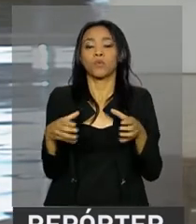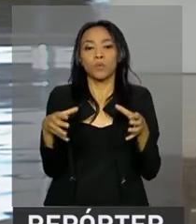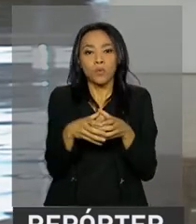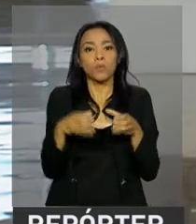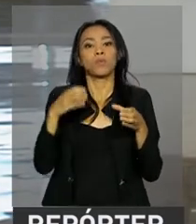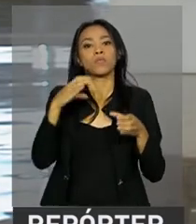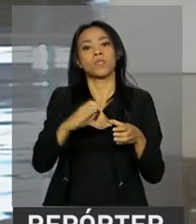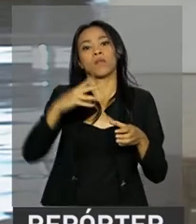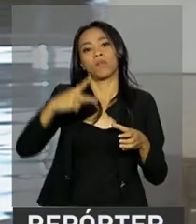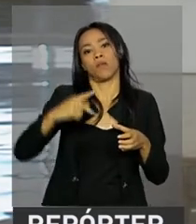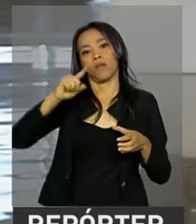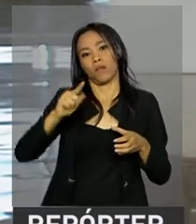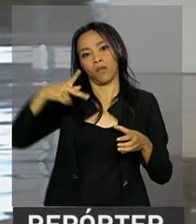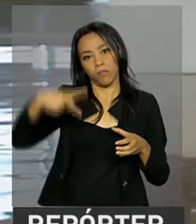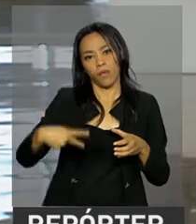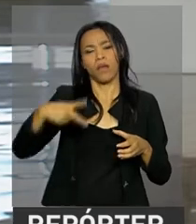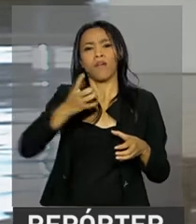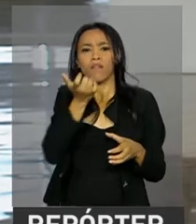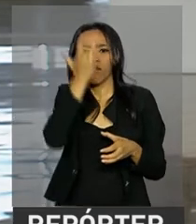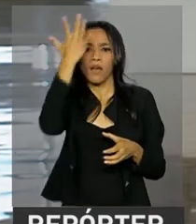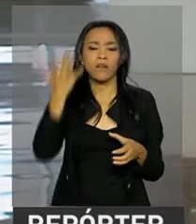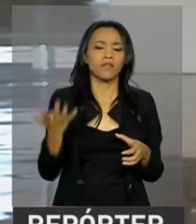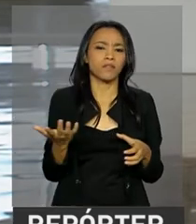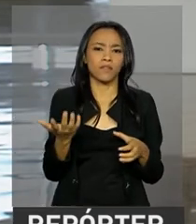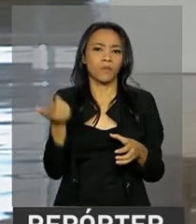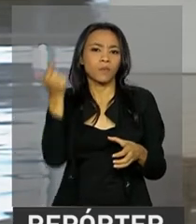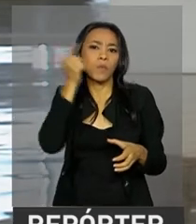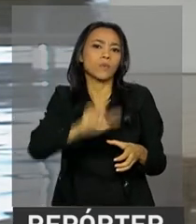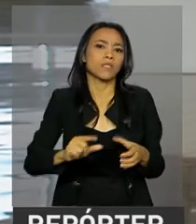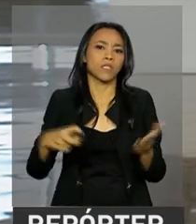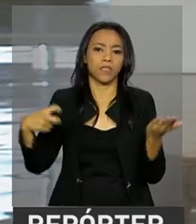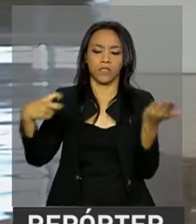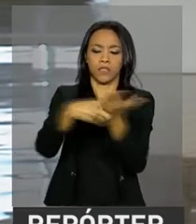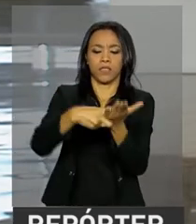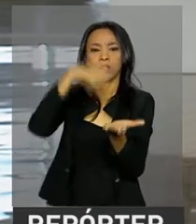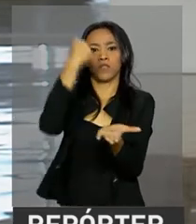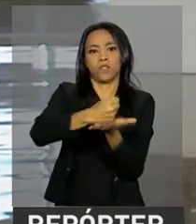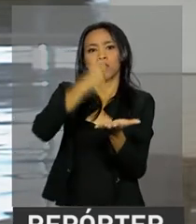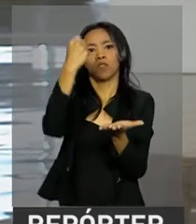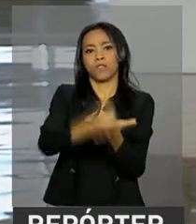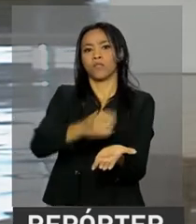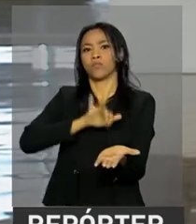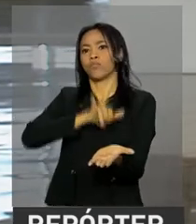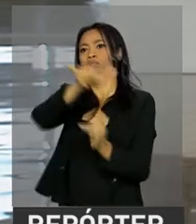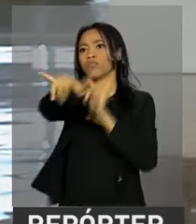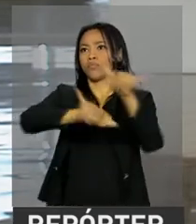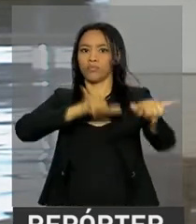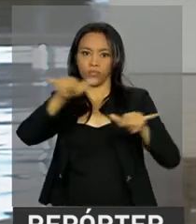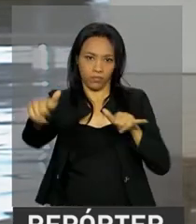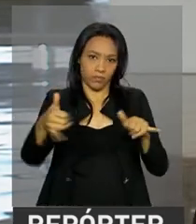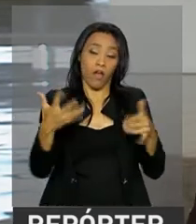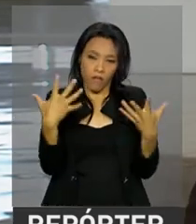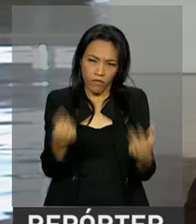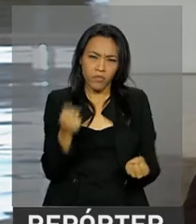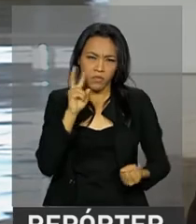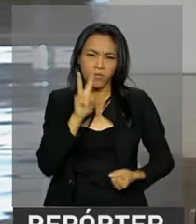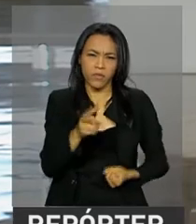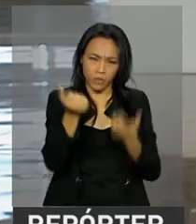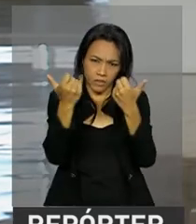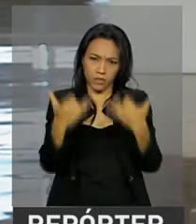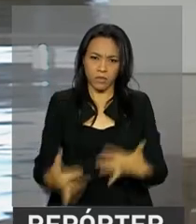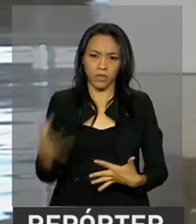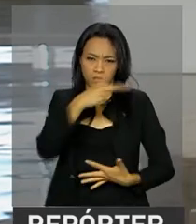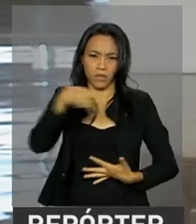vai facilitar a concessão vai facilitar e agilizar a concessão de visto nesses casos vamos ouvir então um trecho do que o